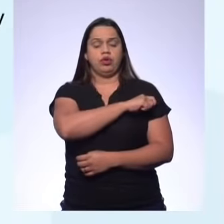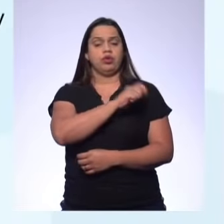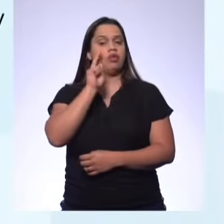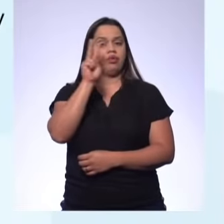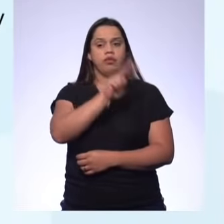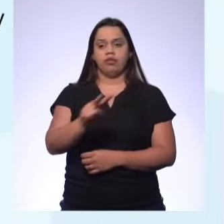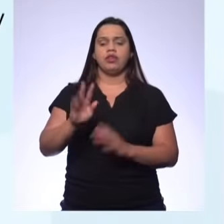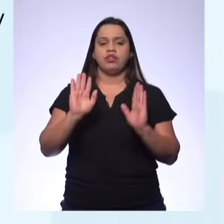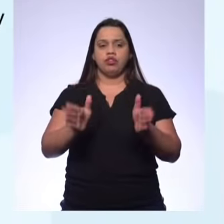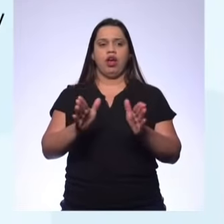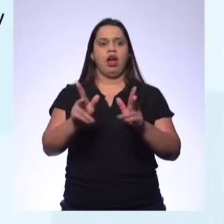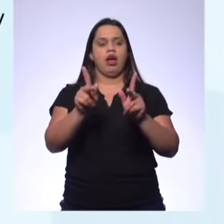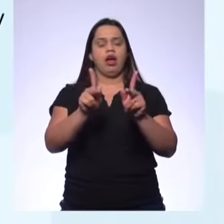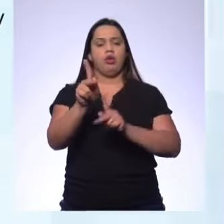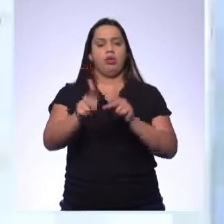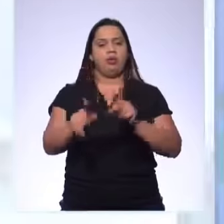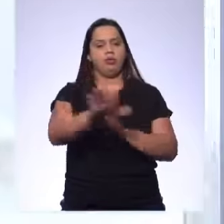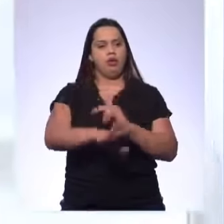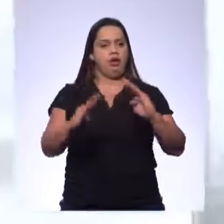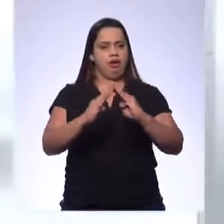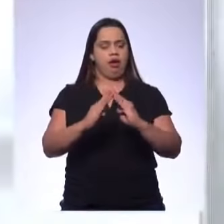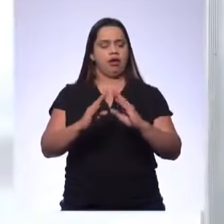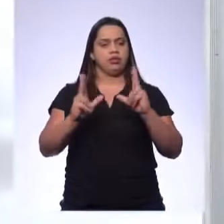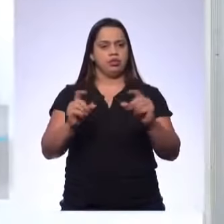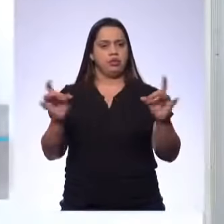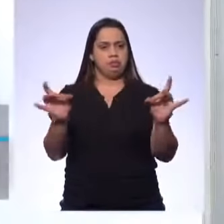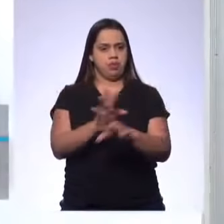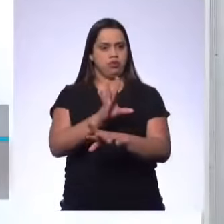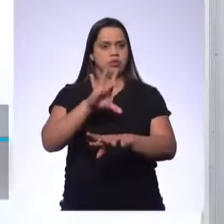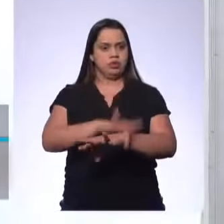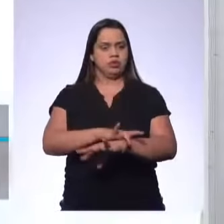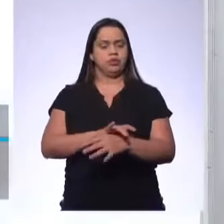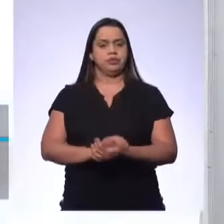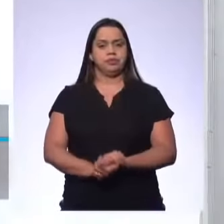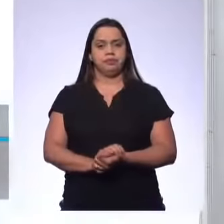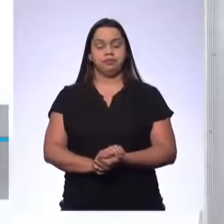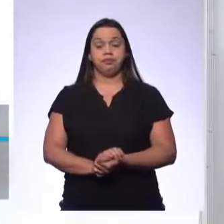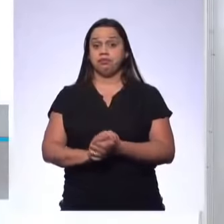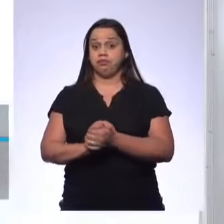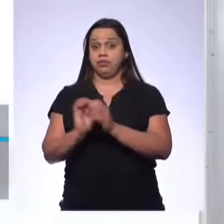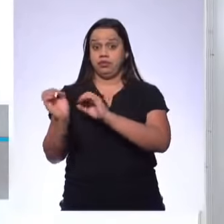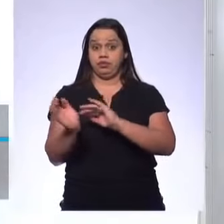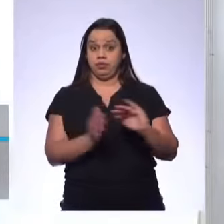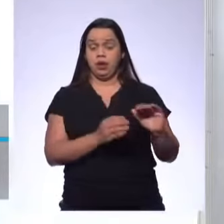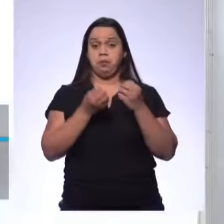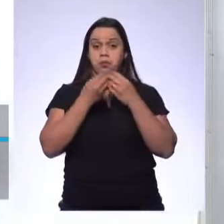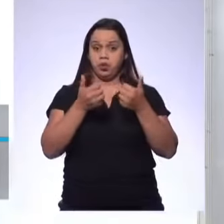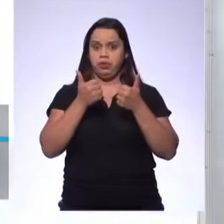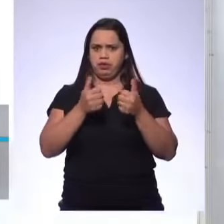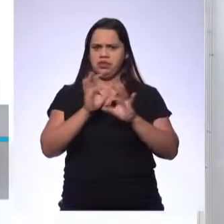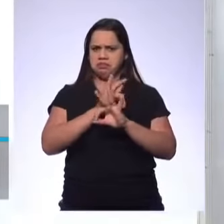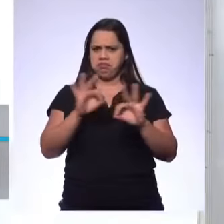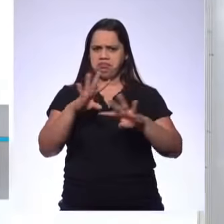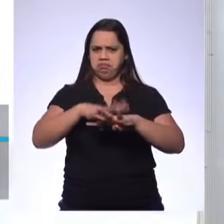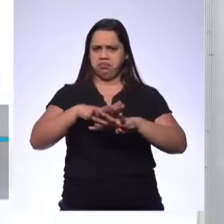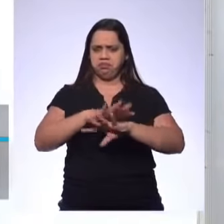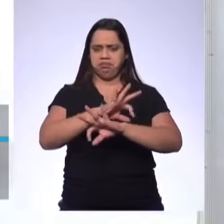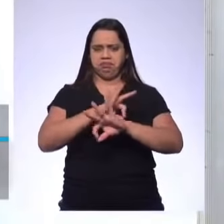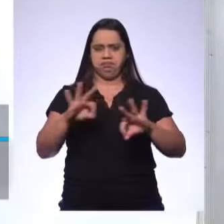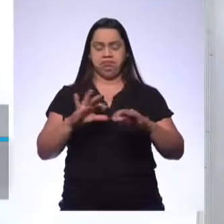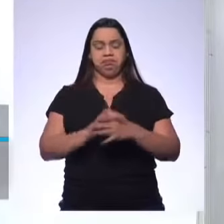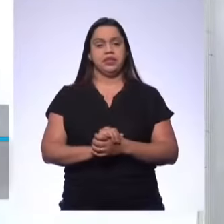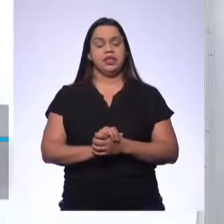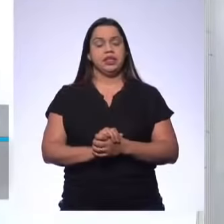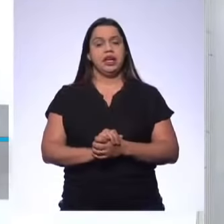comunidades preparadas. Muito bem. Então, esse daí, vocês estão muito bons de matemática. O que nós vamos fazer agora?